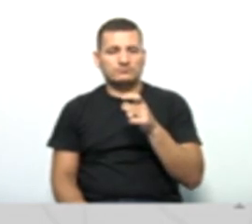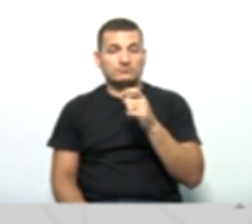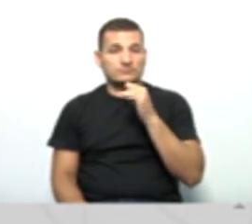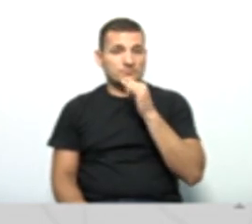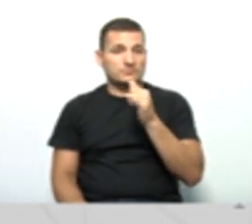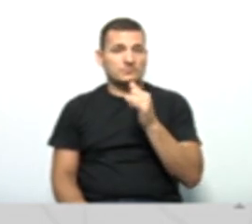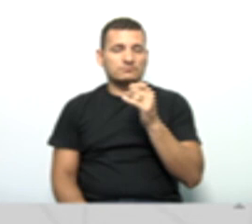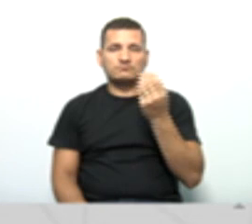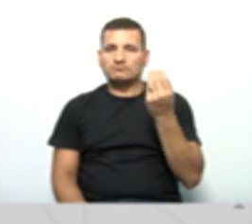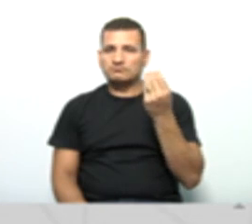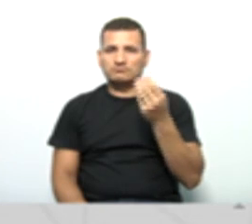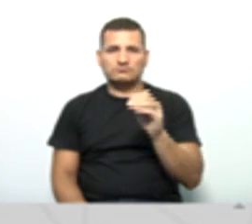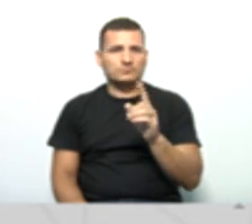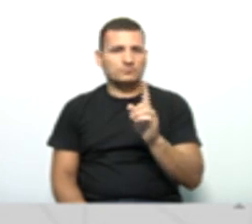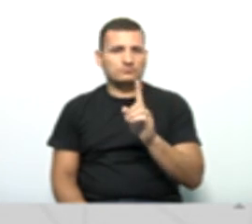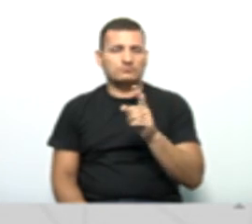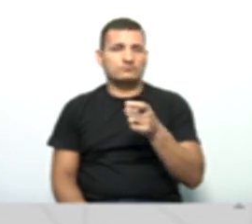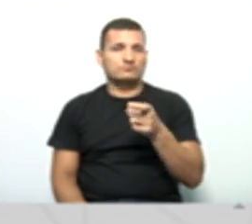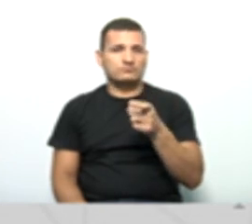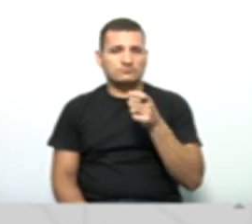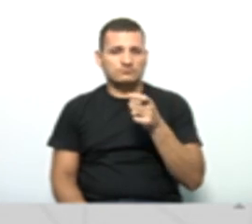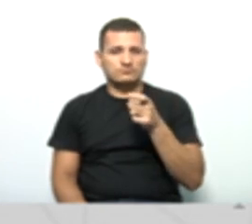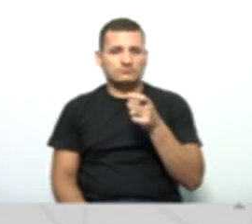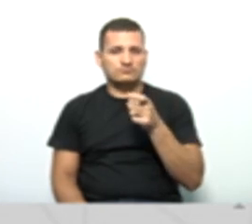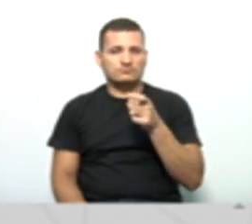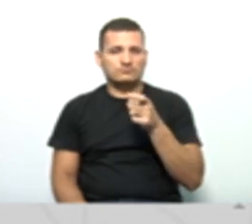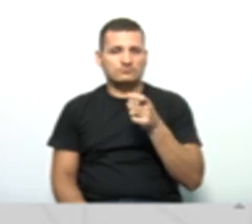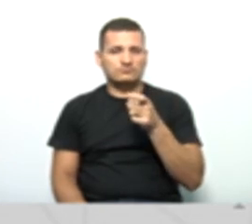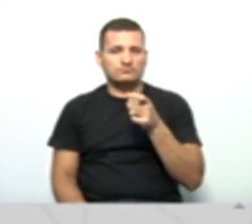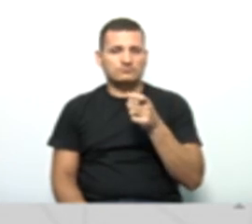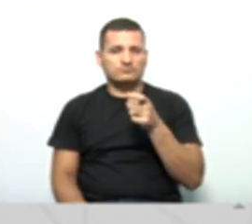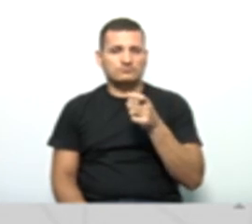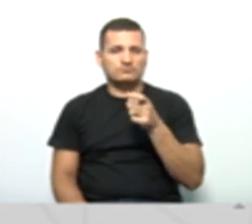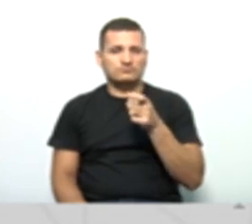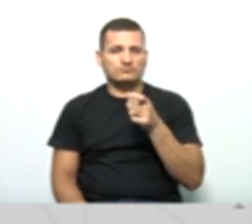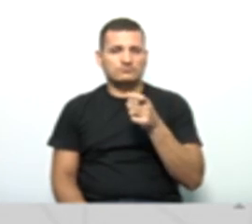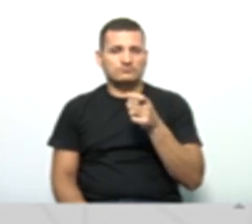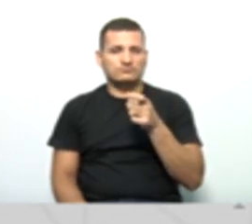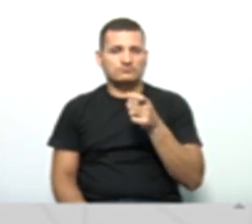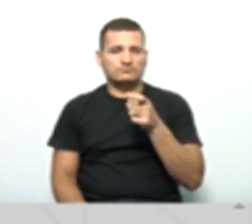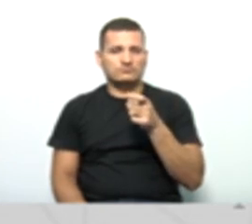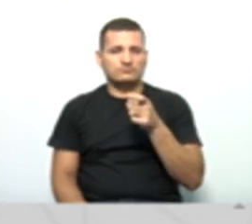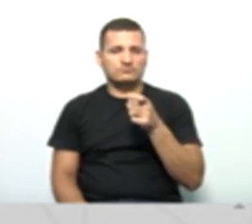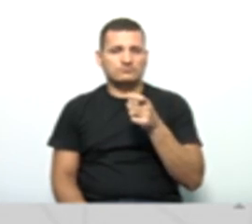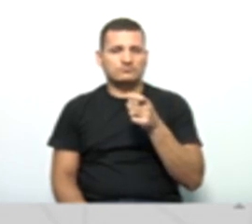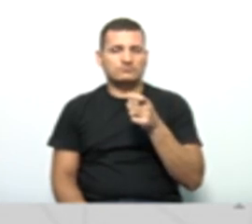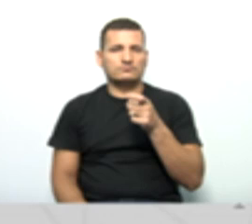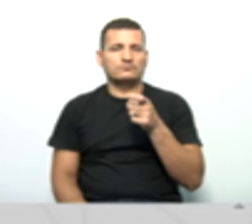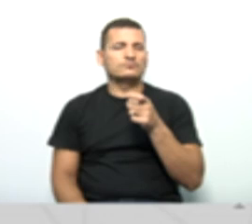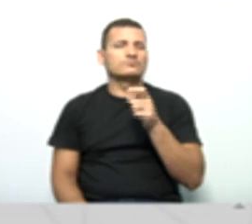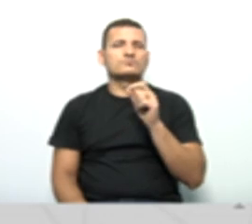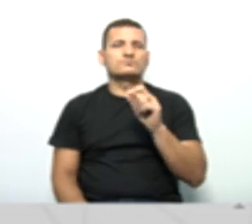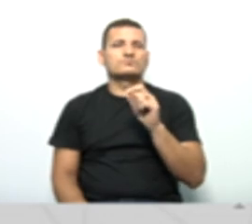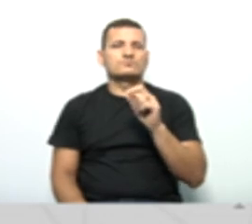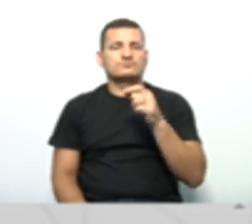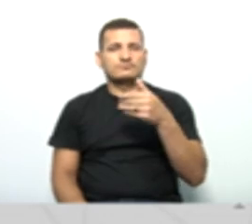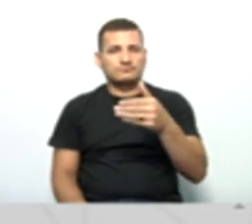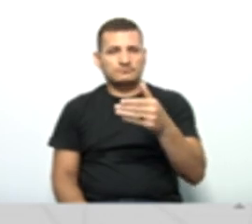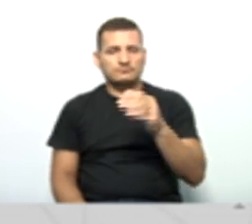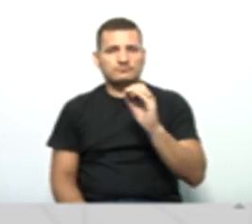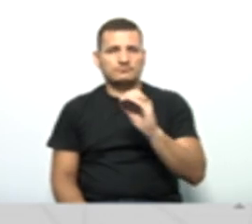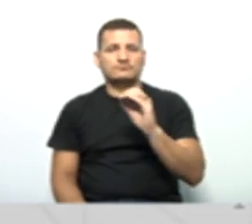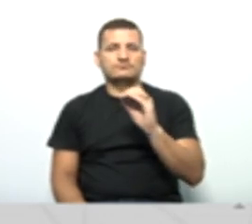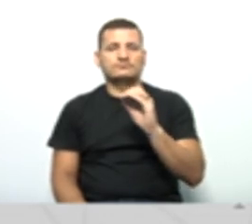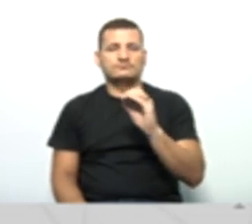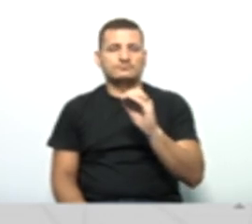não colocar nada aqui, o valor padrão será 0. Então, ele vai, ó, colocar aqui